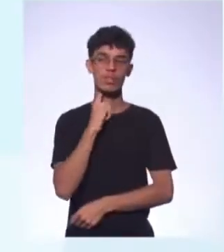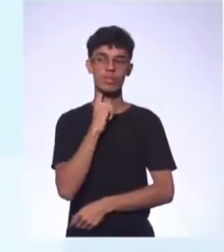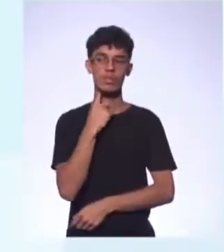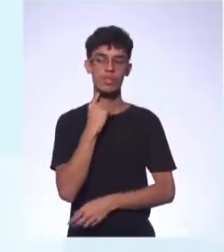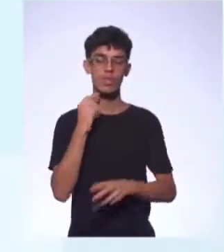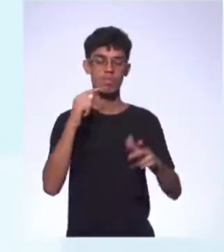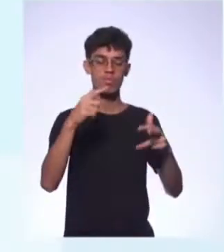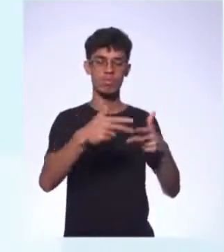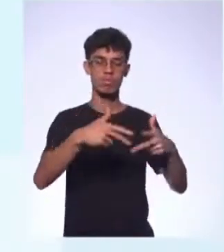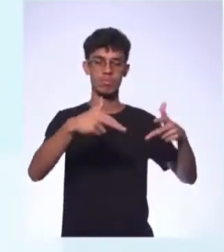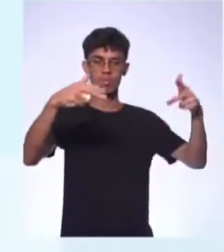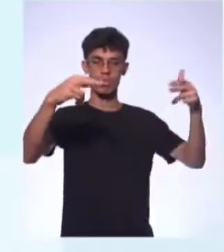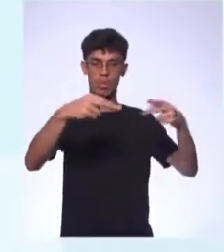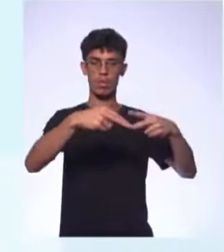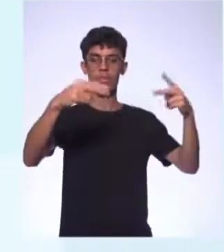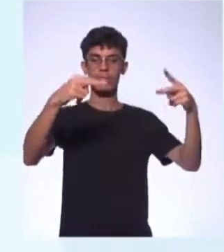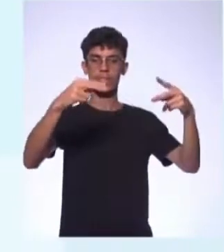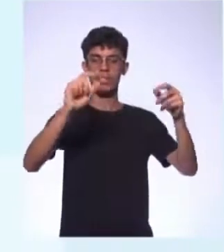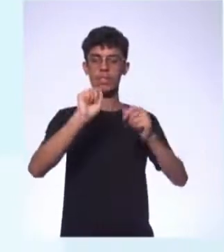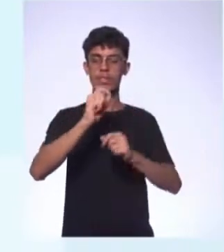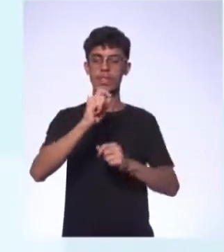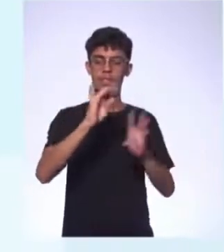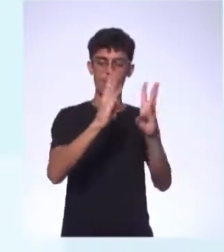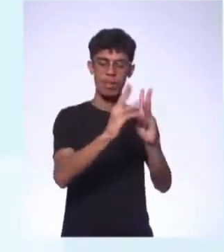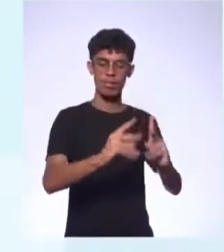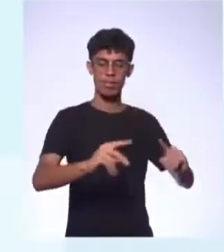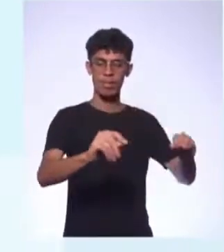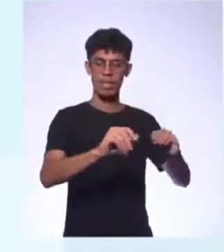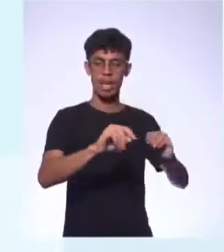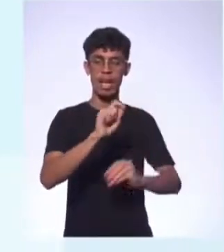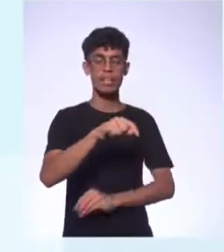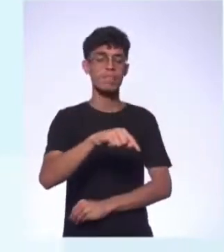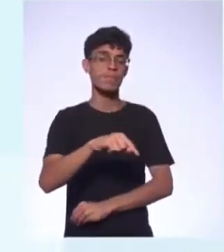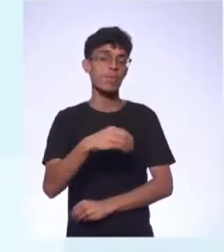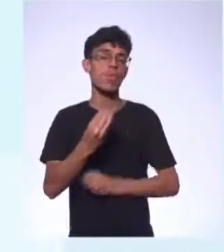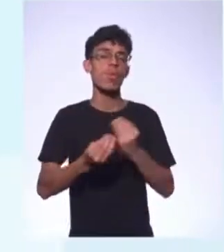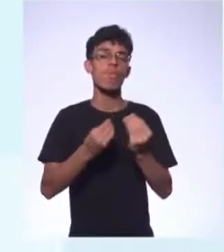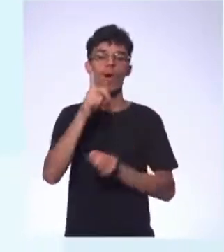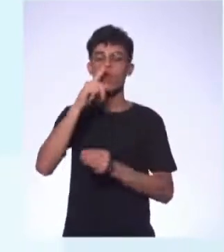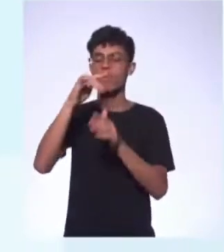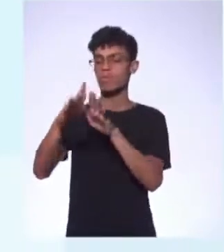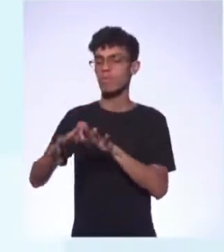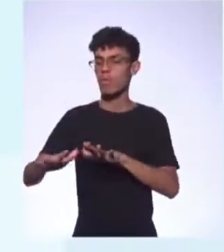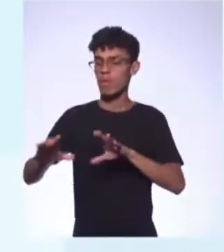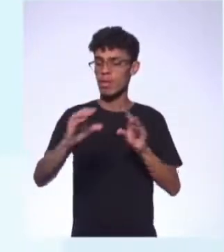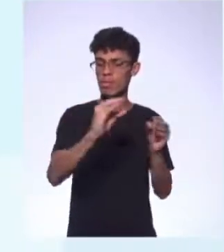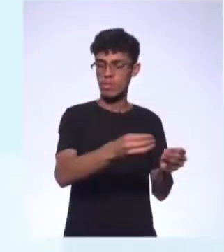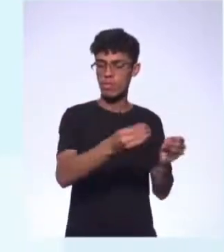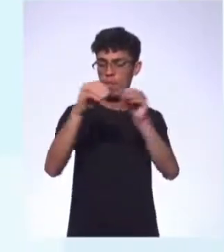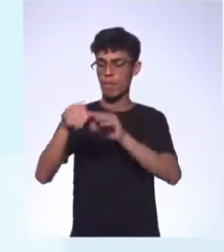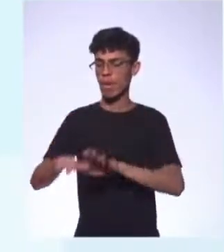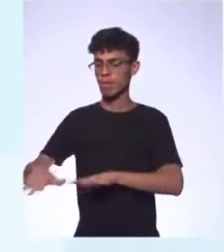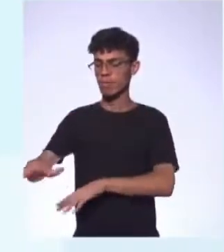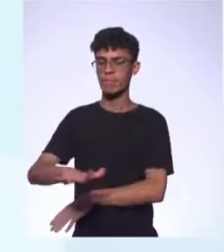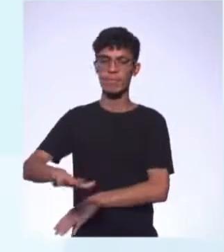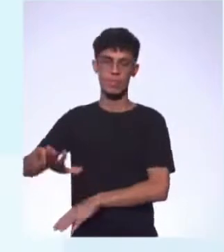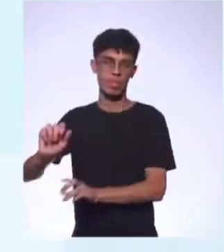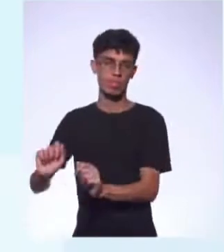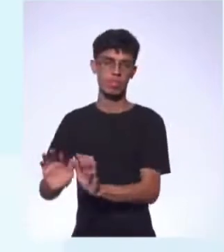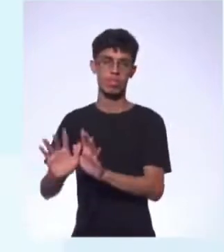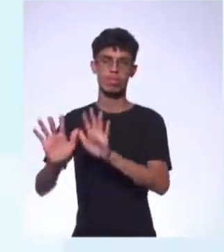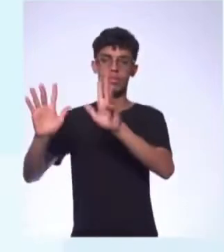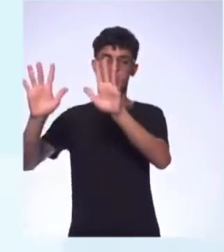pela decomposição do lixo, acaba contaminando, né, as águas e também o próprio solo.